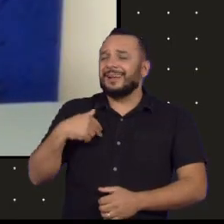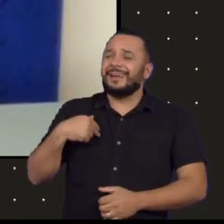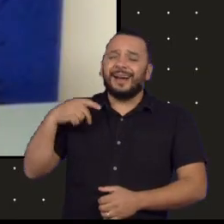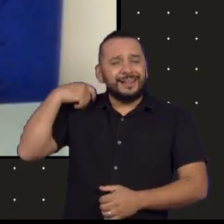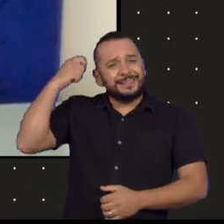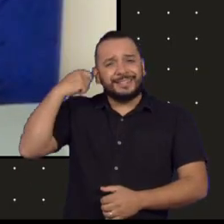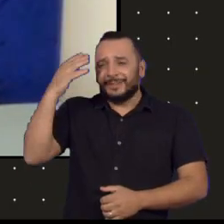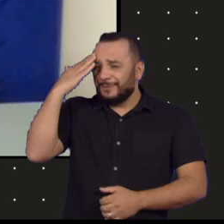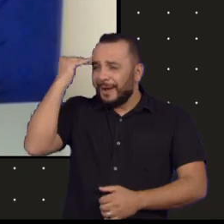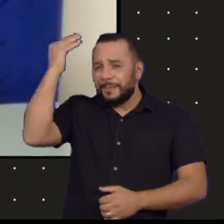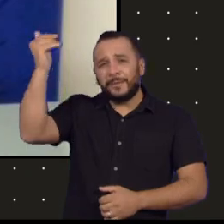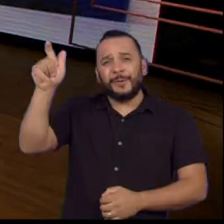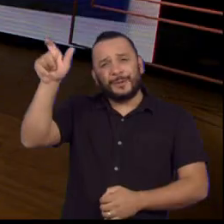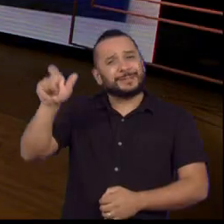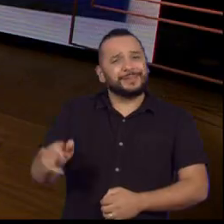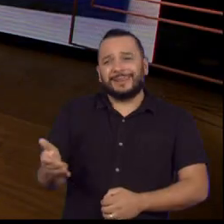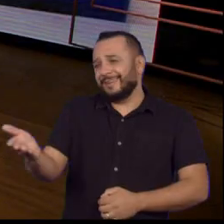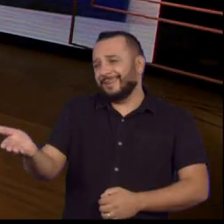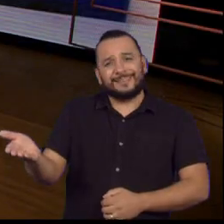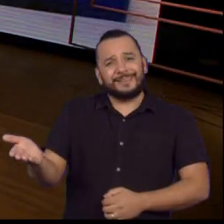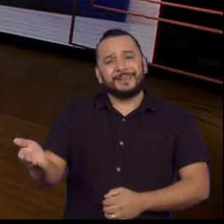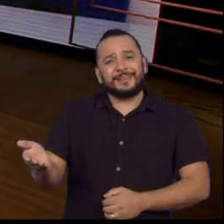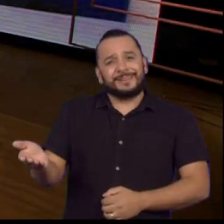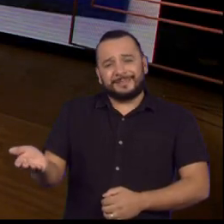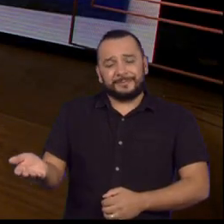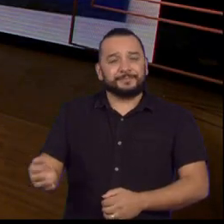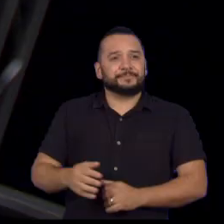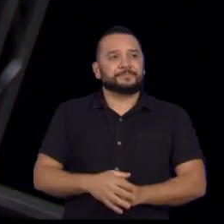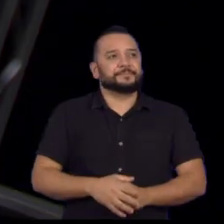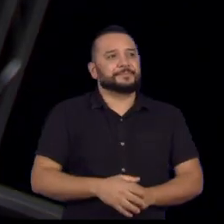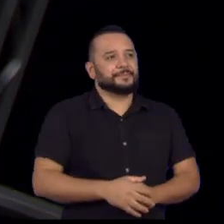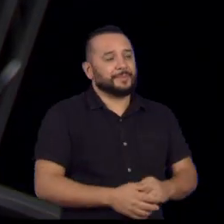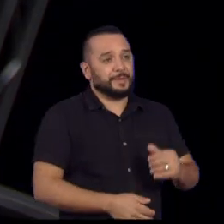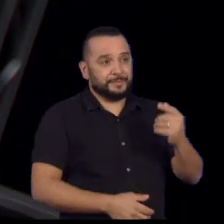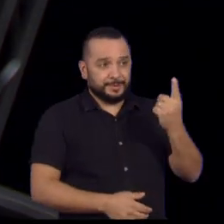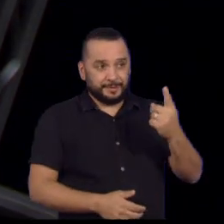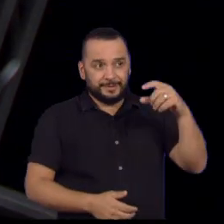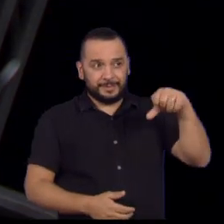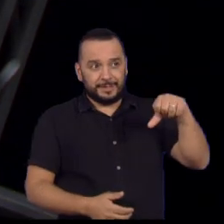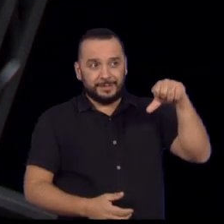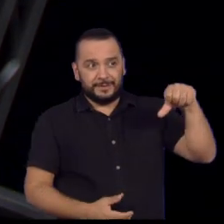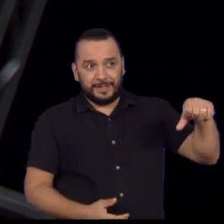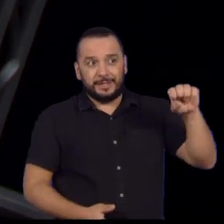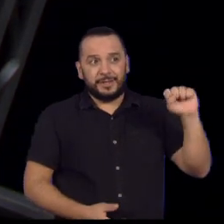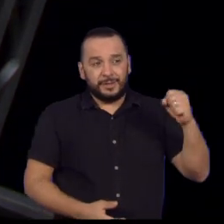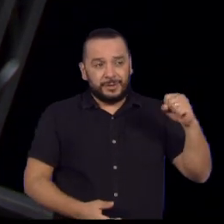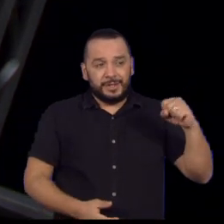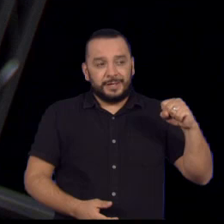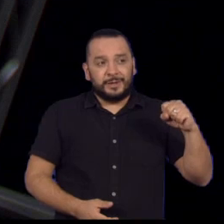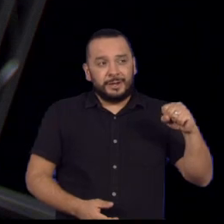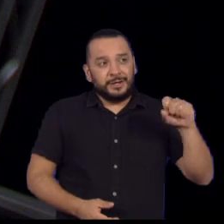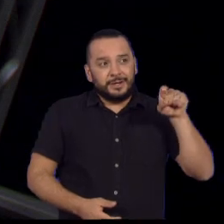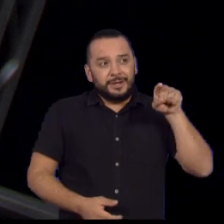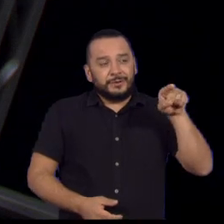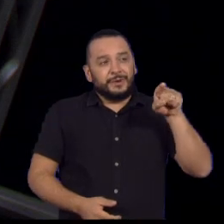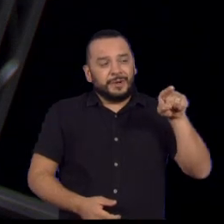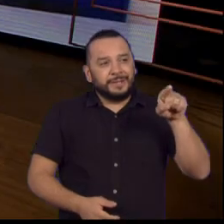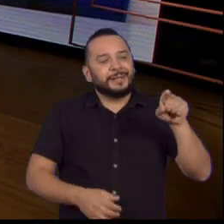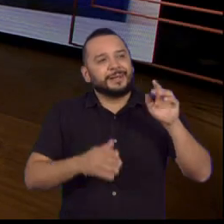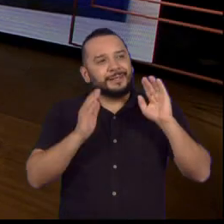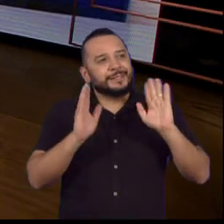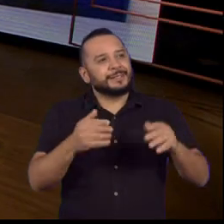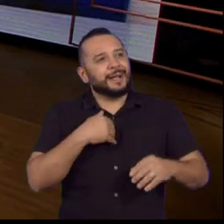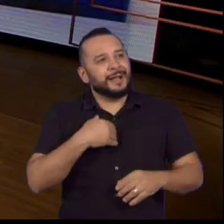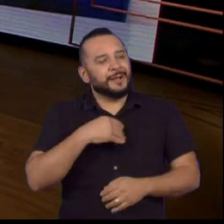Yara janra na veia. Agora, 1998, você vai fazer Cacilda,